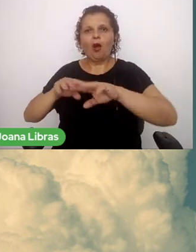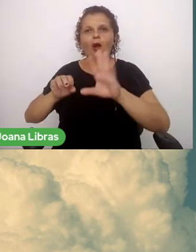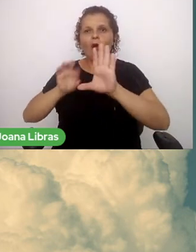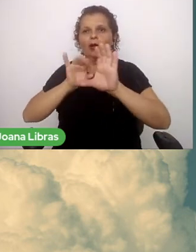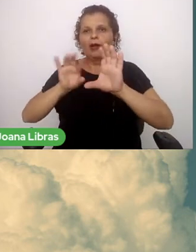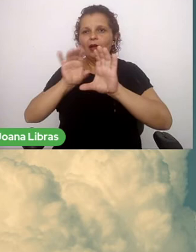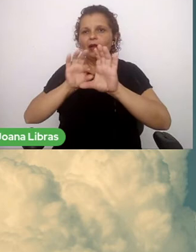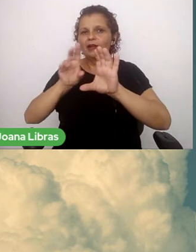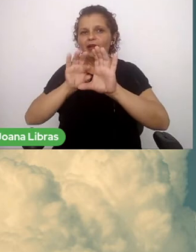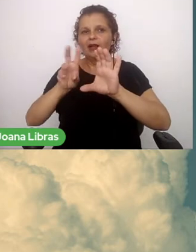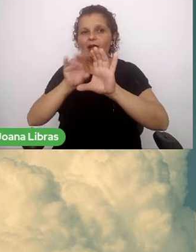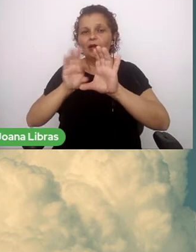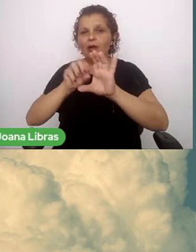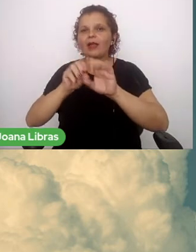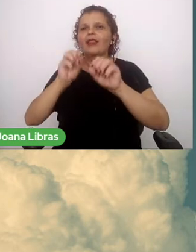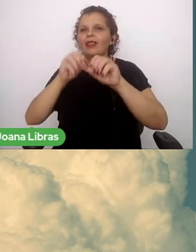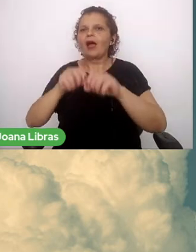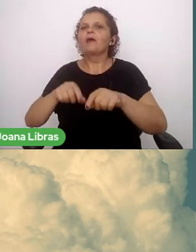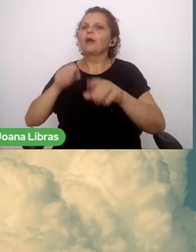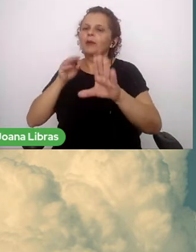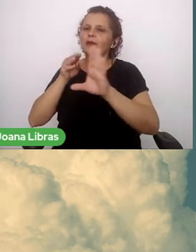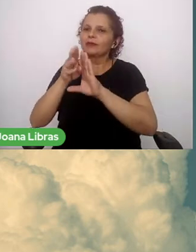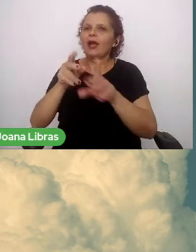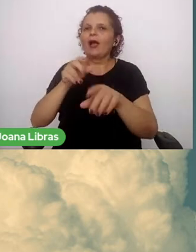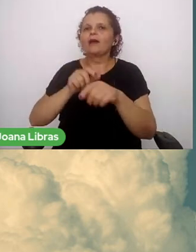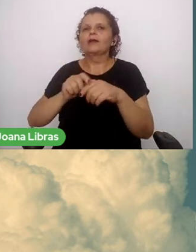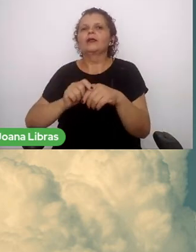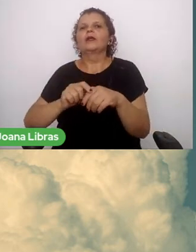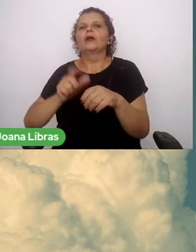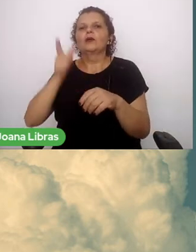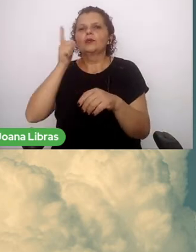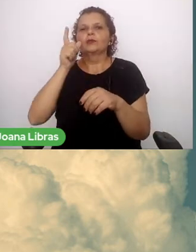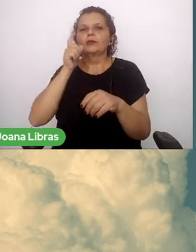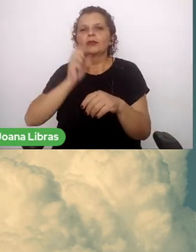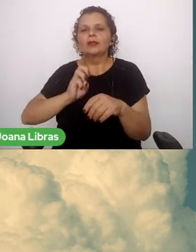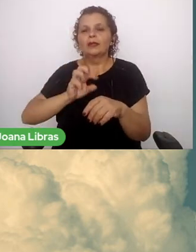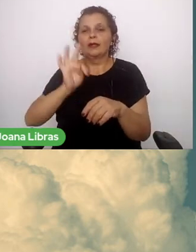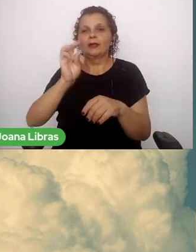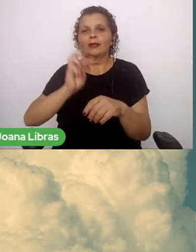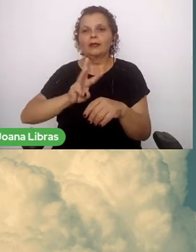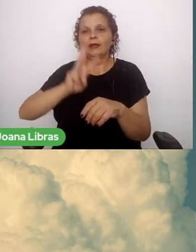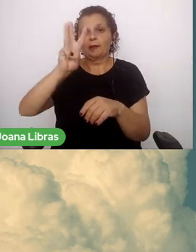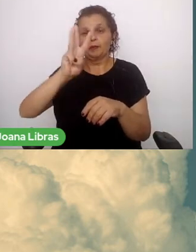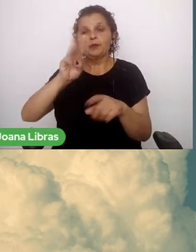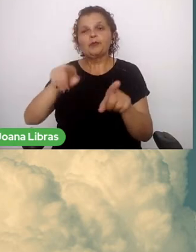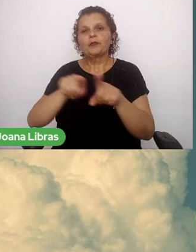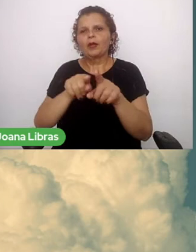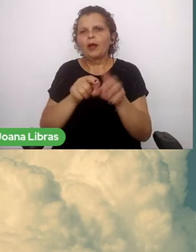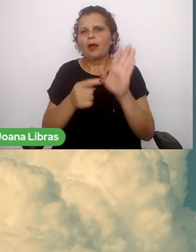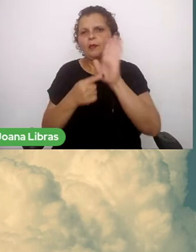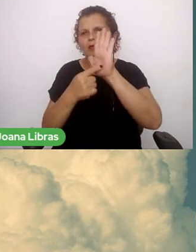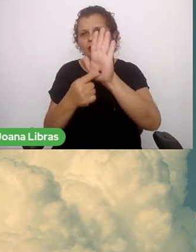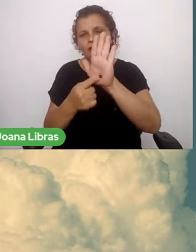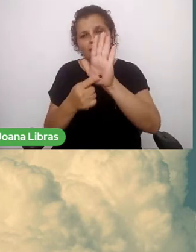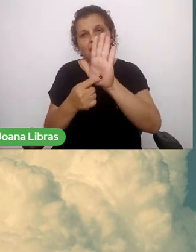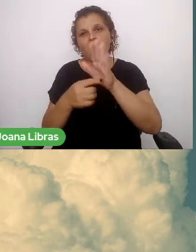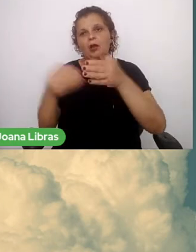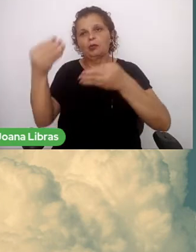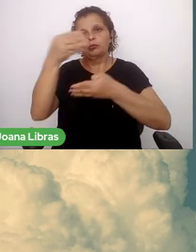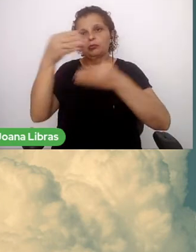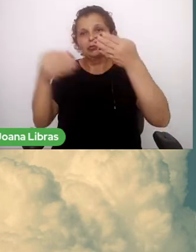canal da TW, da ThoughtWorks, certo? As apresentações vão estar lá, ok? No